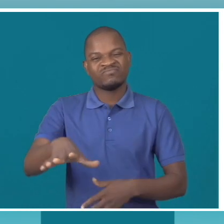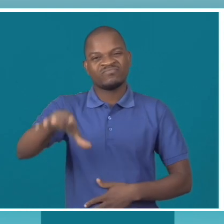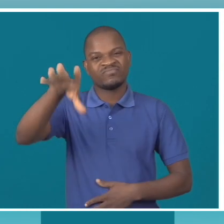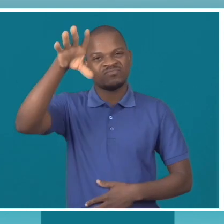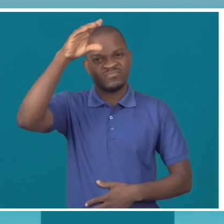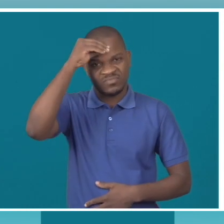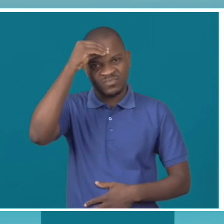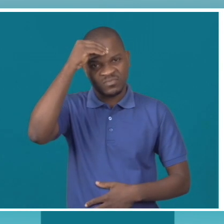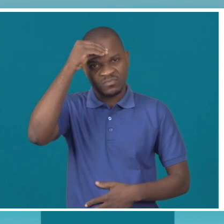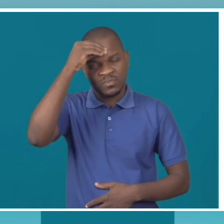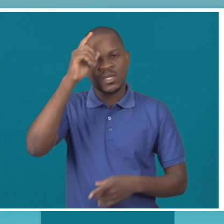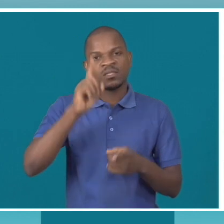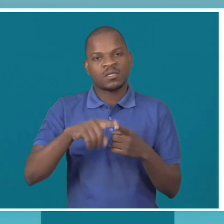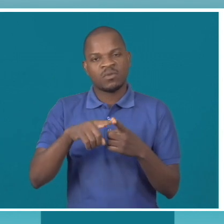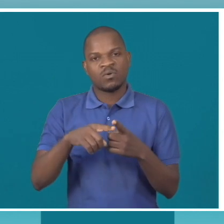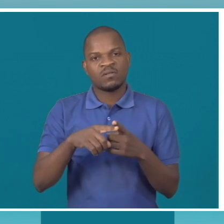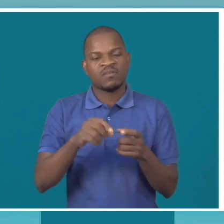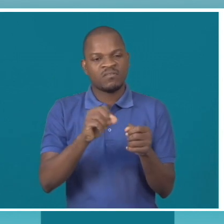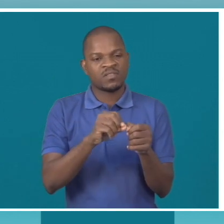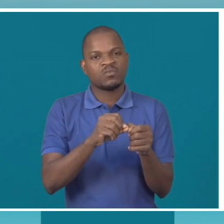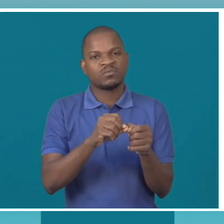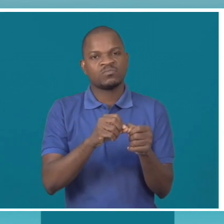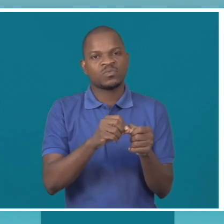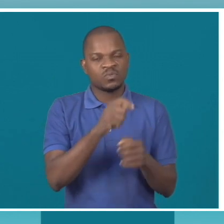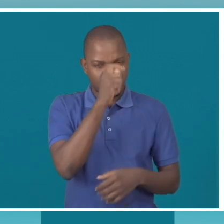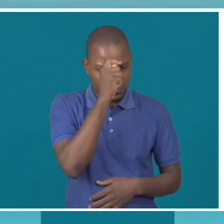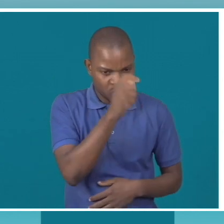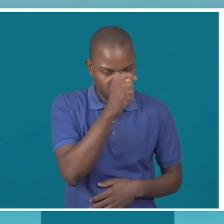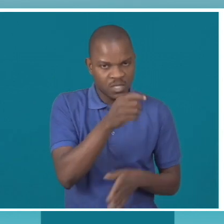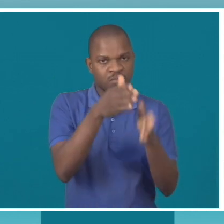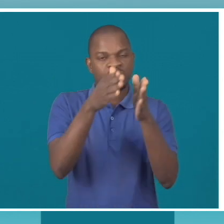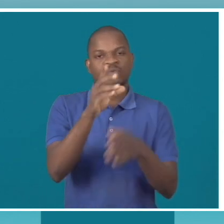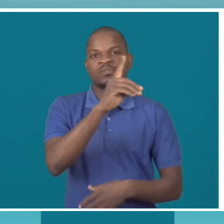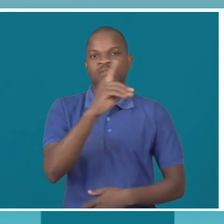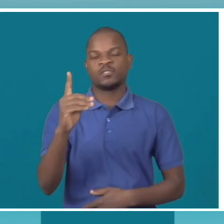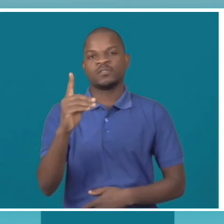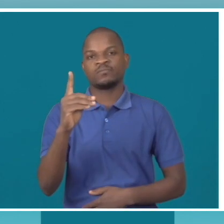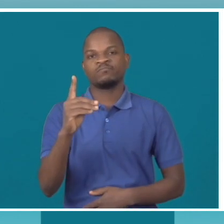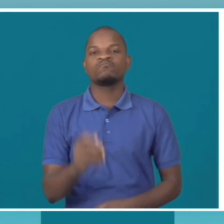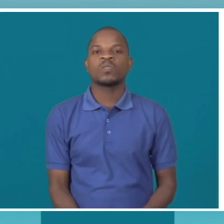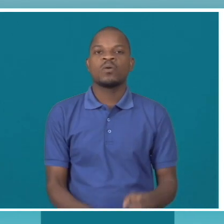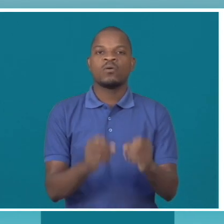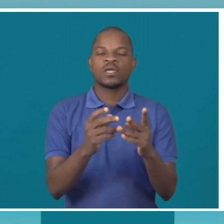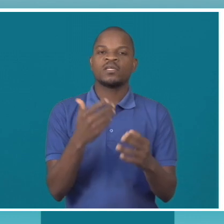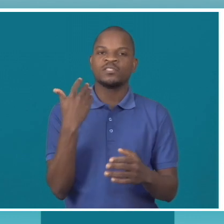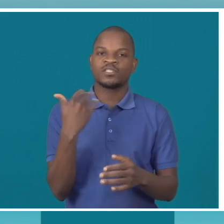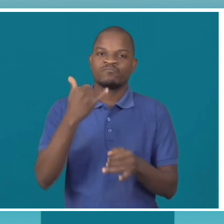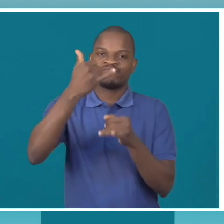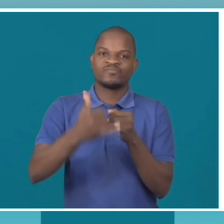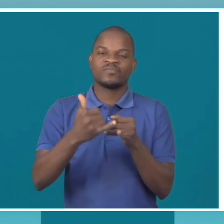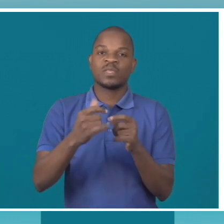nos compreendessem nos devolvessem a dignidade e acima de tudo o respeito foi assim que nós